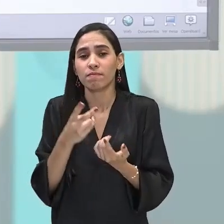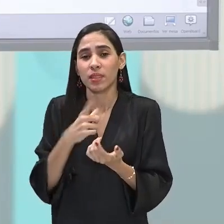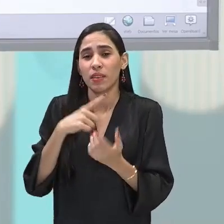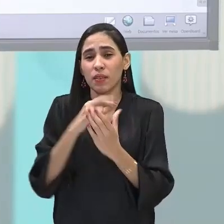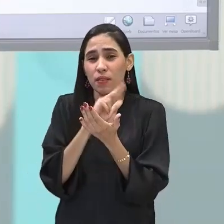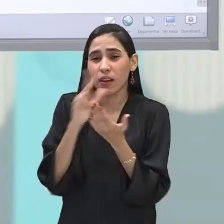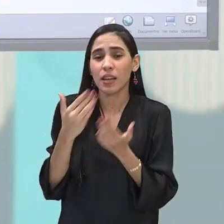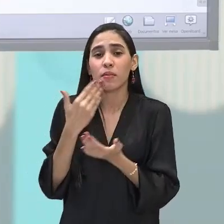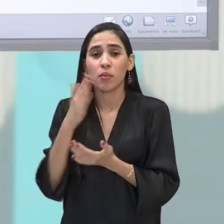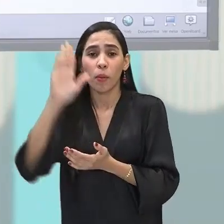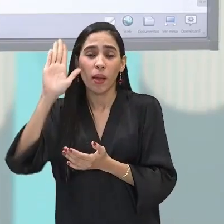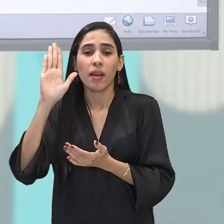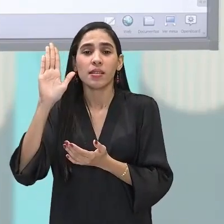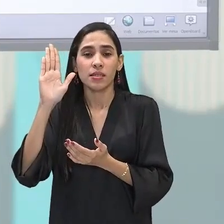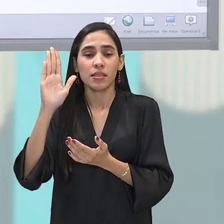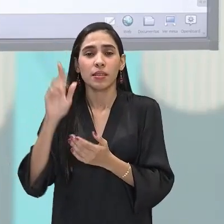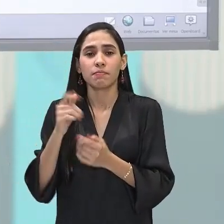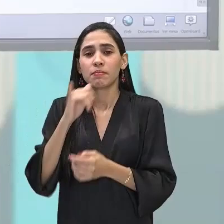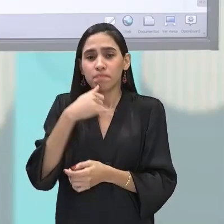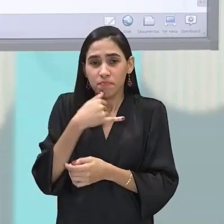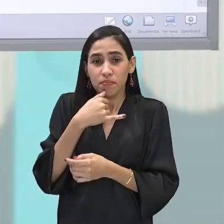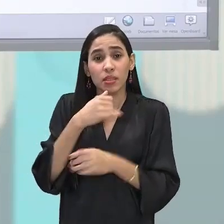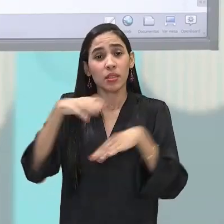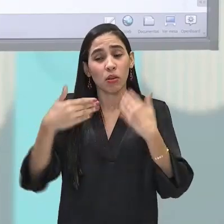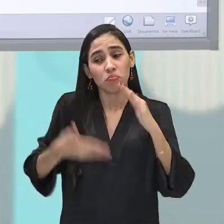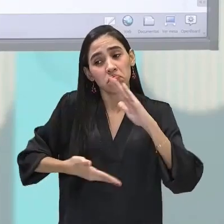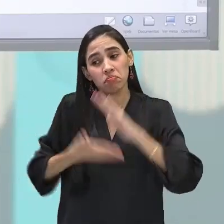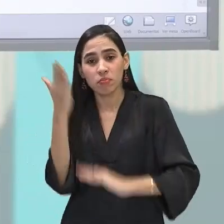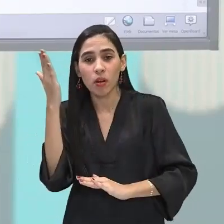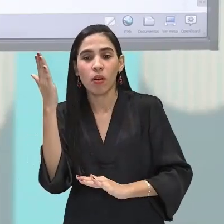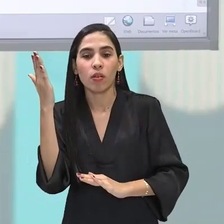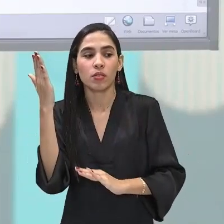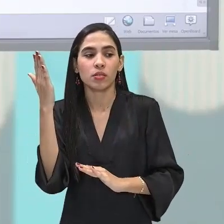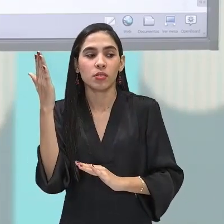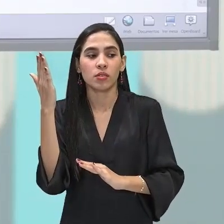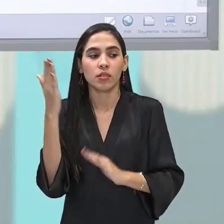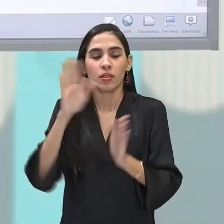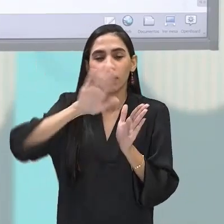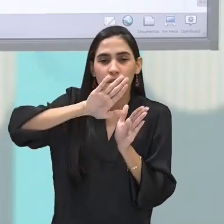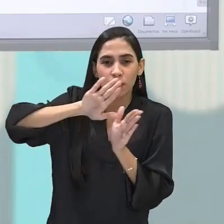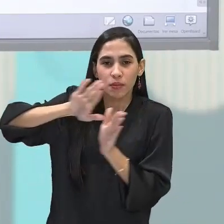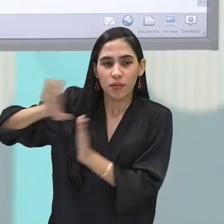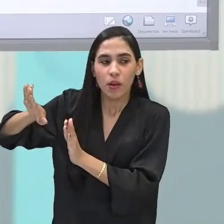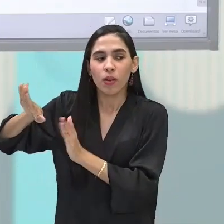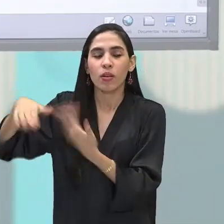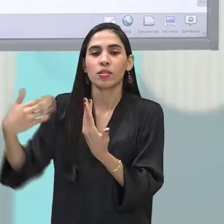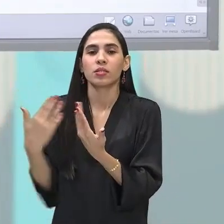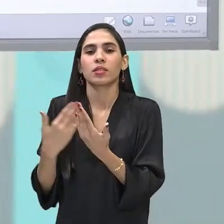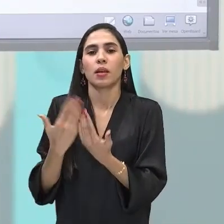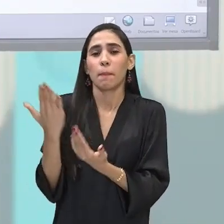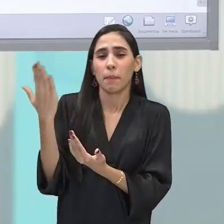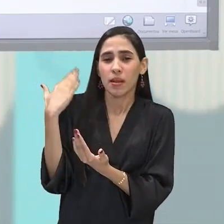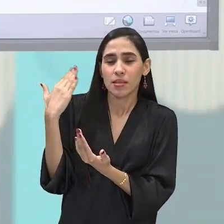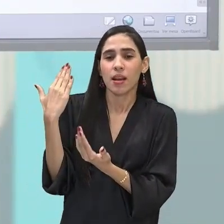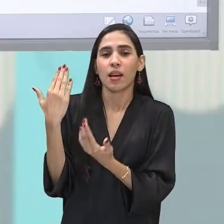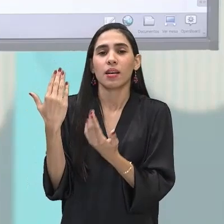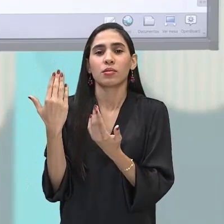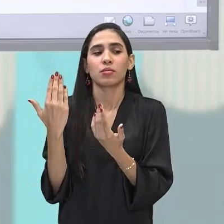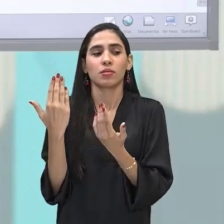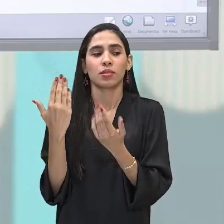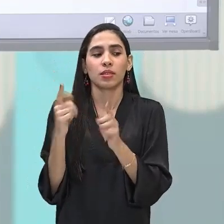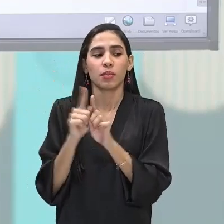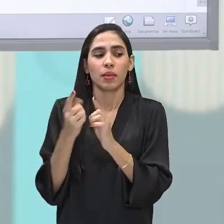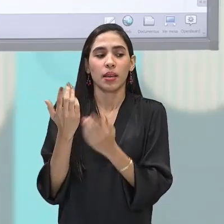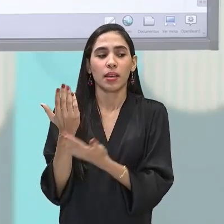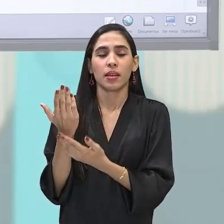ele foge. Foge para onde? Foge para o vício, foge para o passado e foge